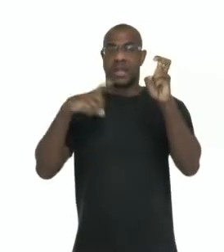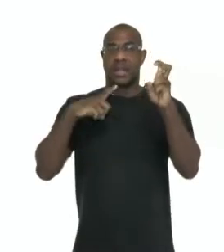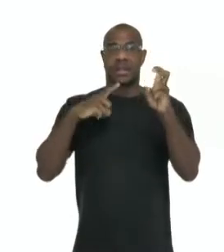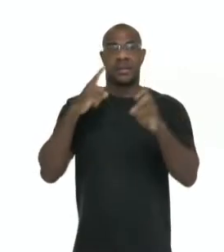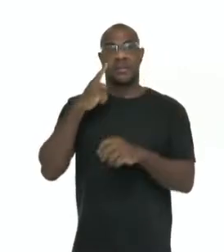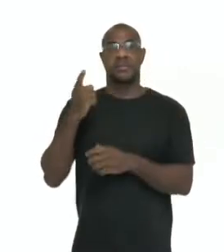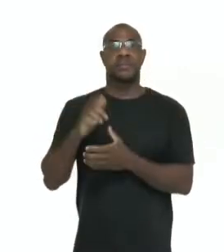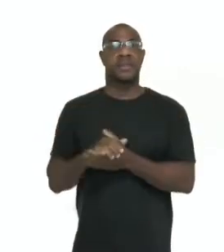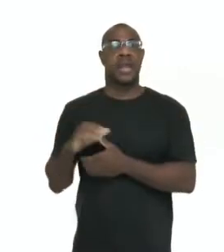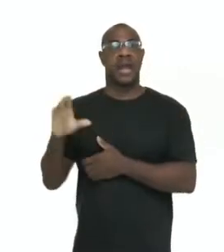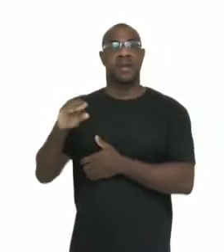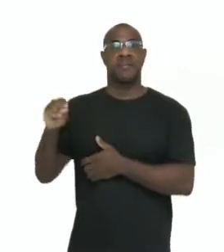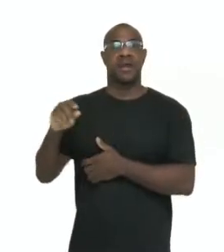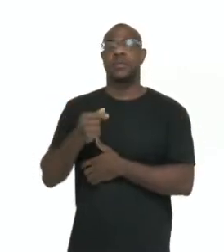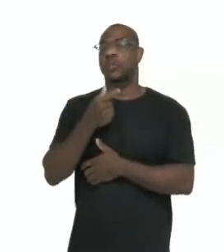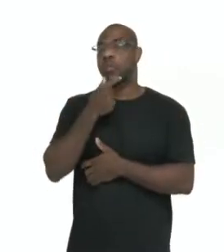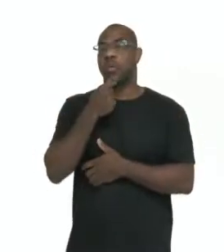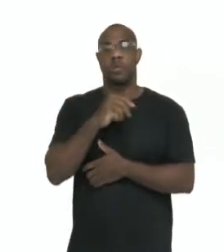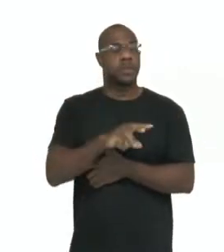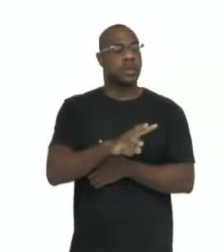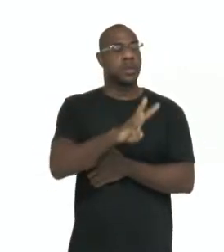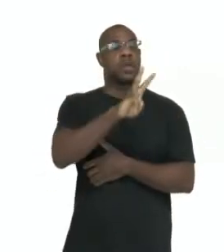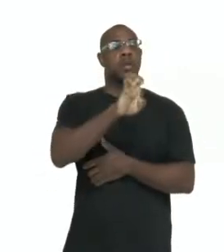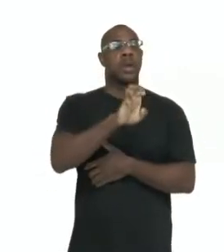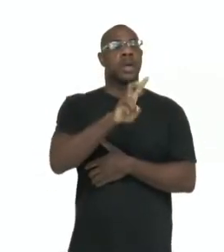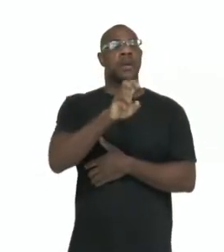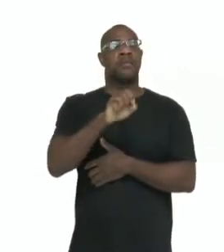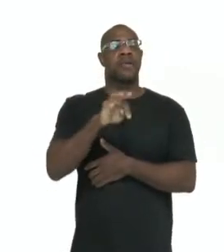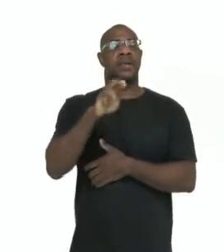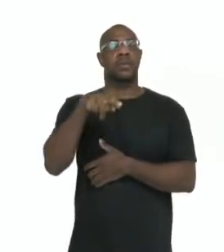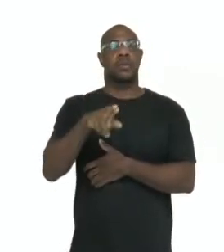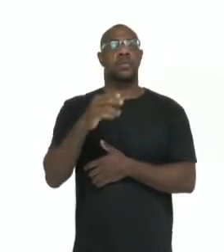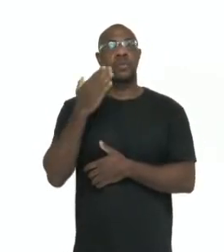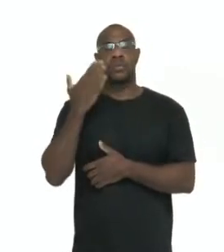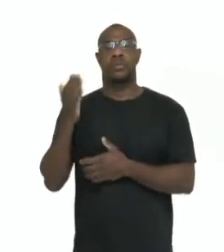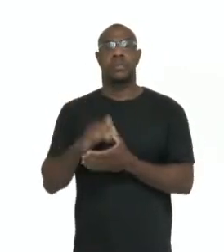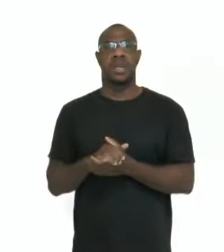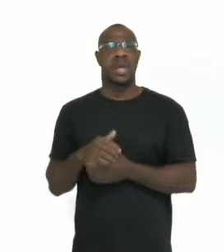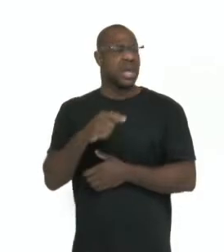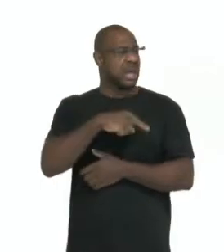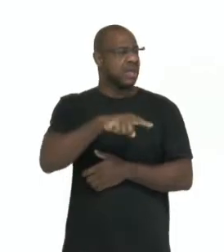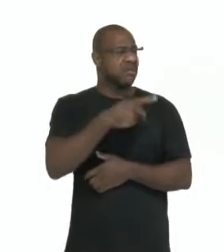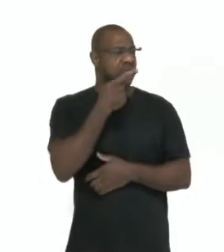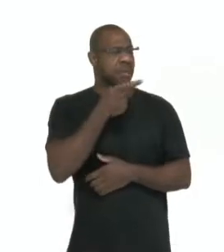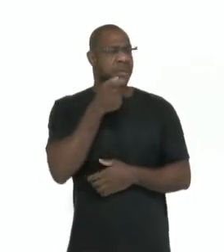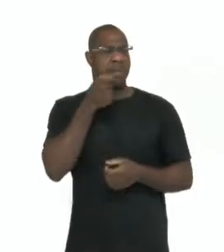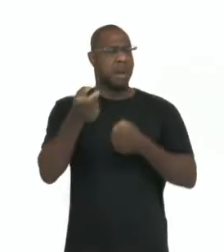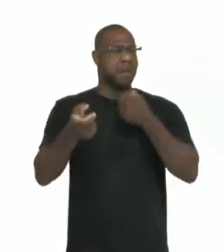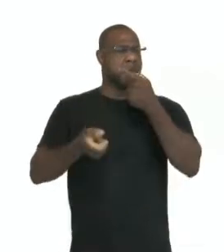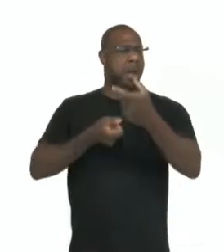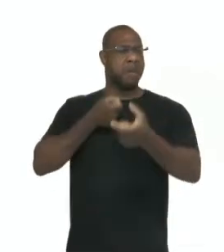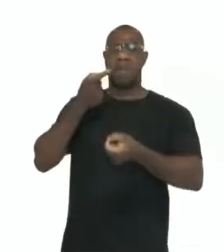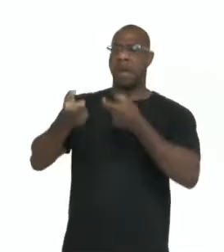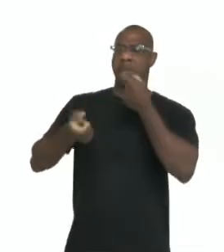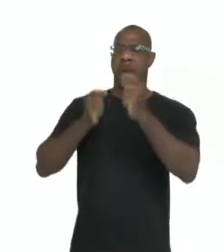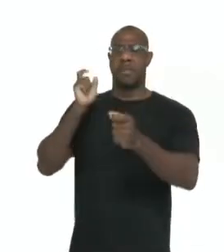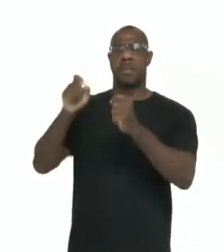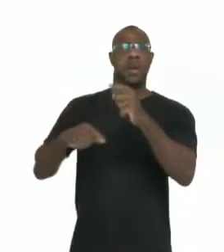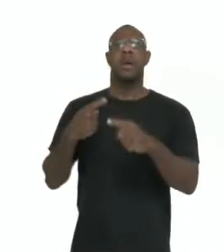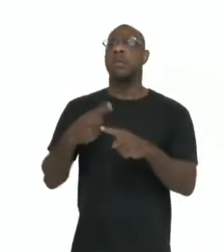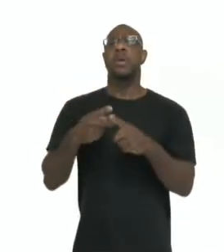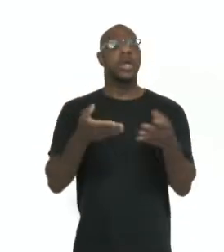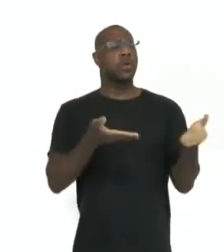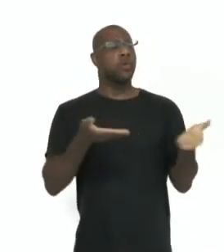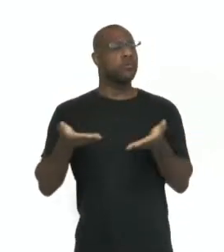é a fala, né, do Everton. Então, ele diz assim, eles ficam xingando, não sei quem convidou tanta gente para estar